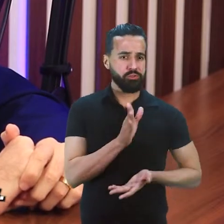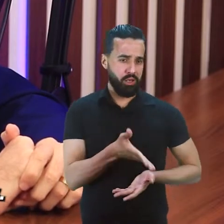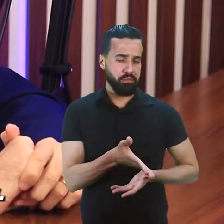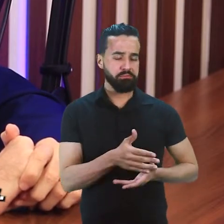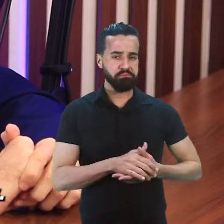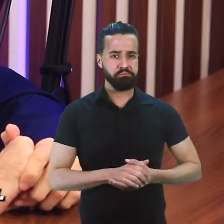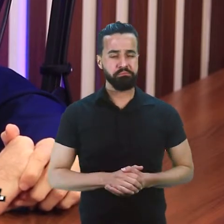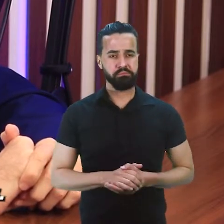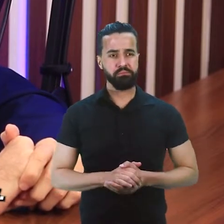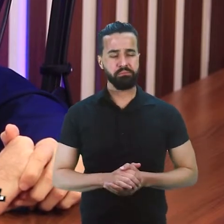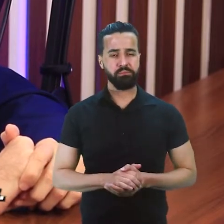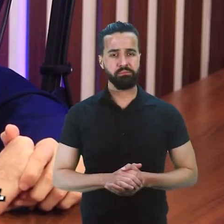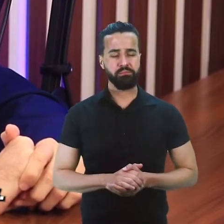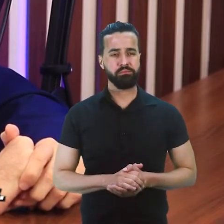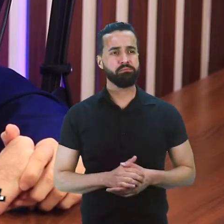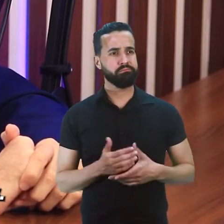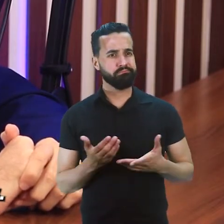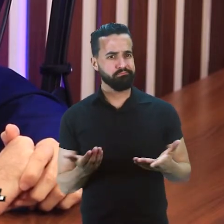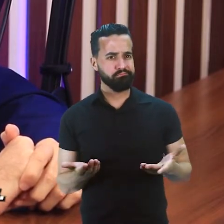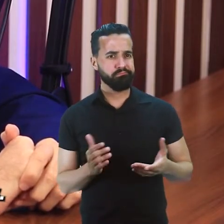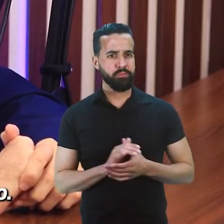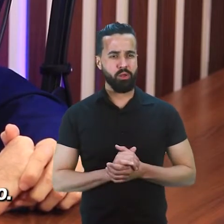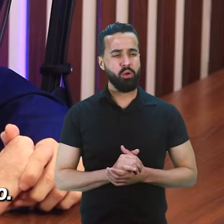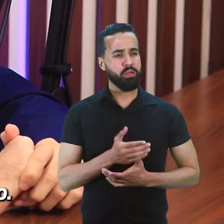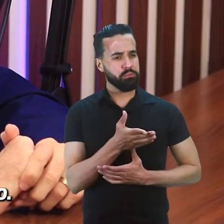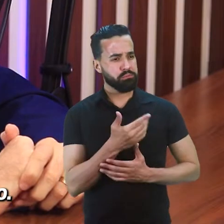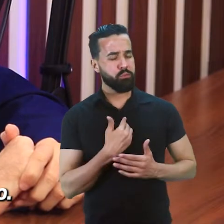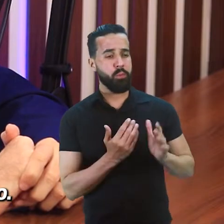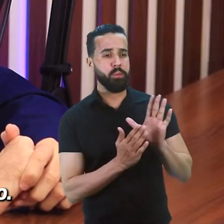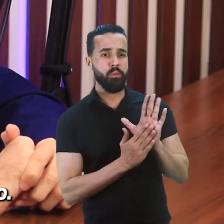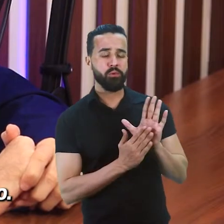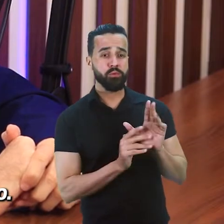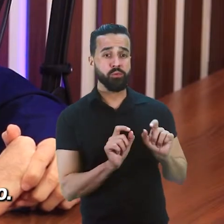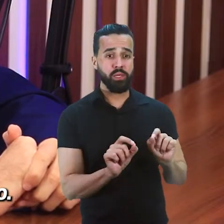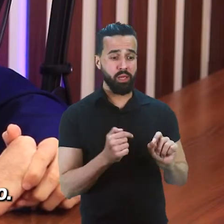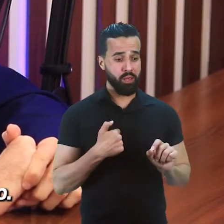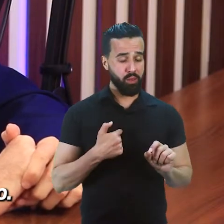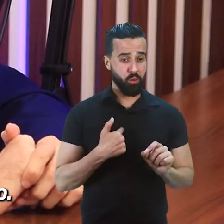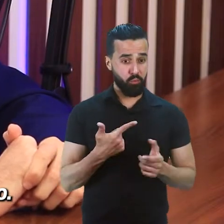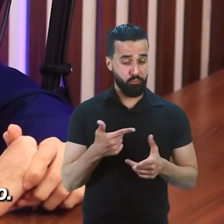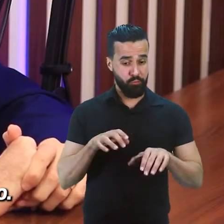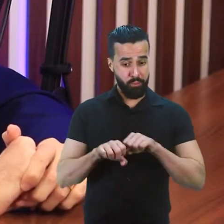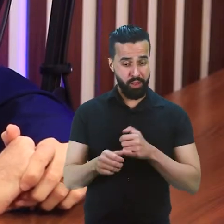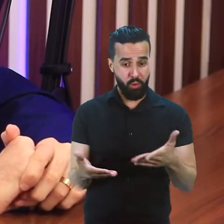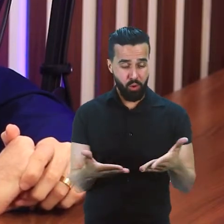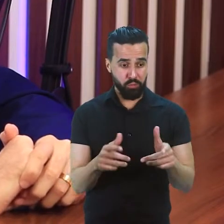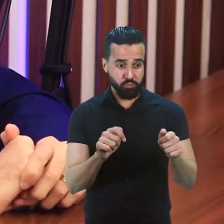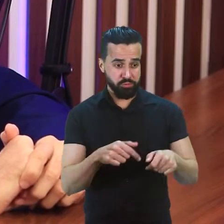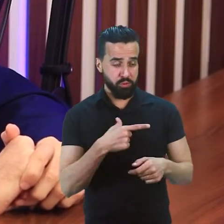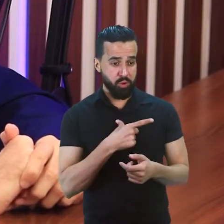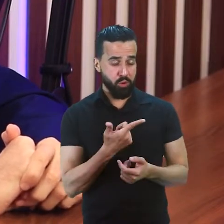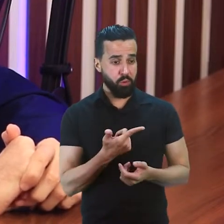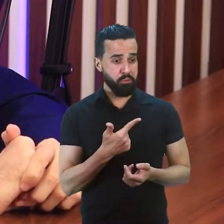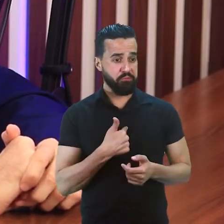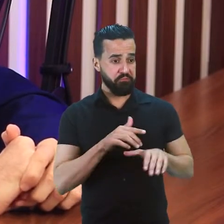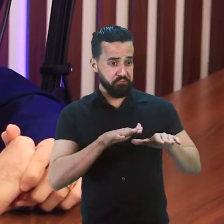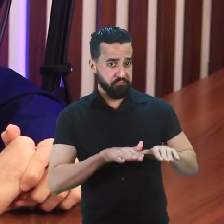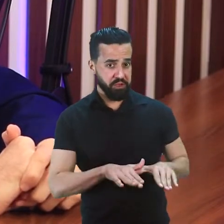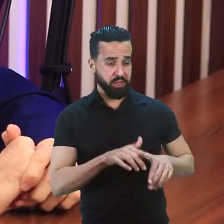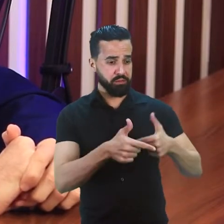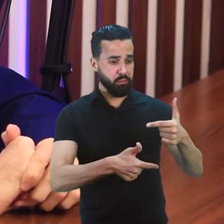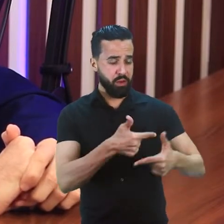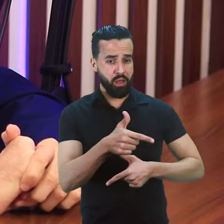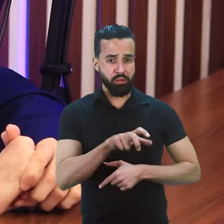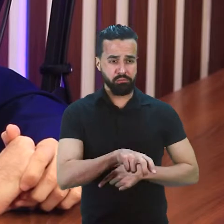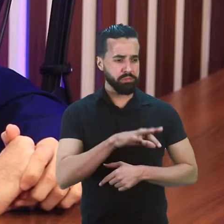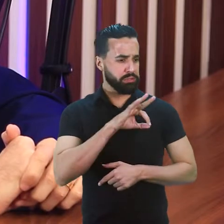rescindido com ele. E aí propus para ele, falei assim, eu estou começando agora, eu tenho condição de ficar aqui dentro. Eu não quero salário,